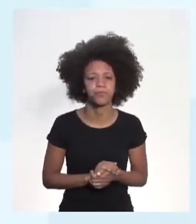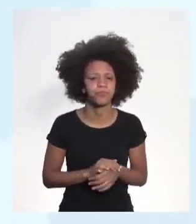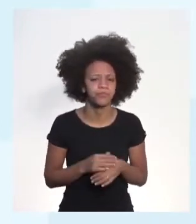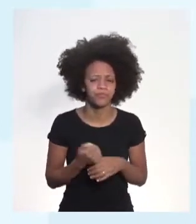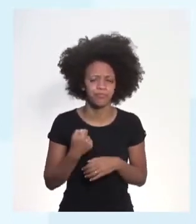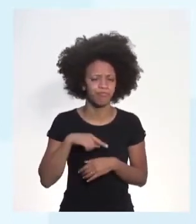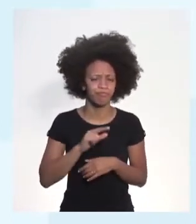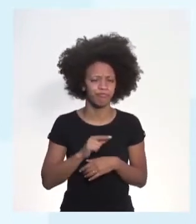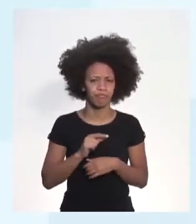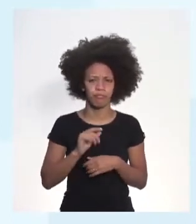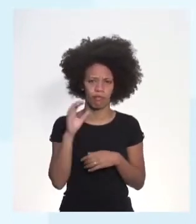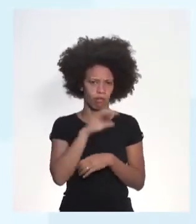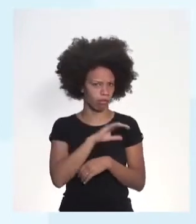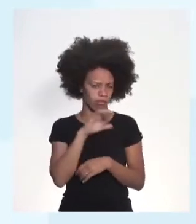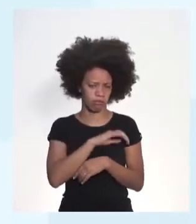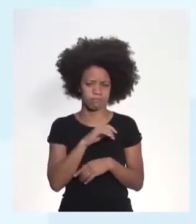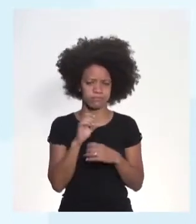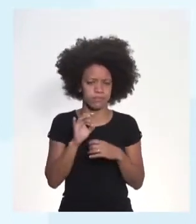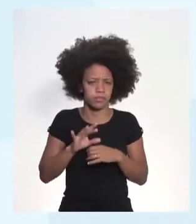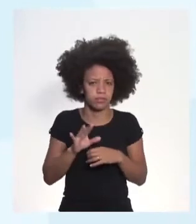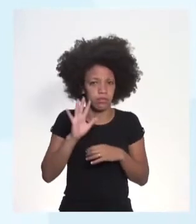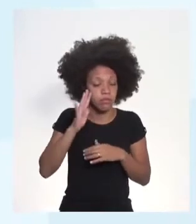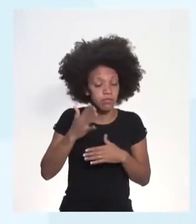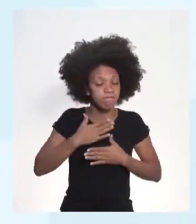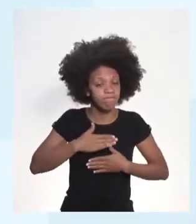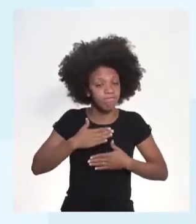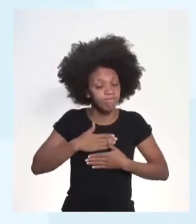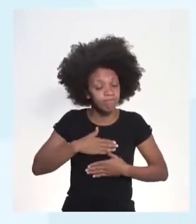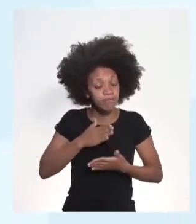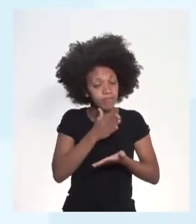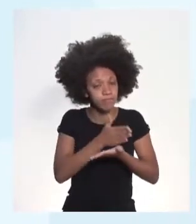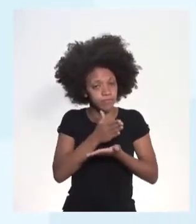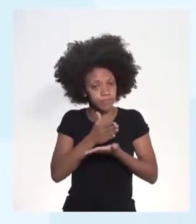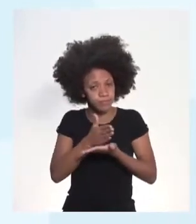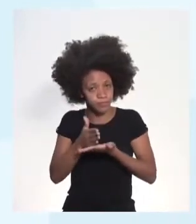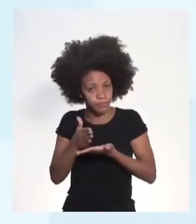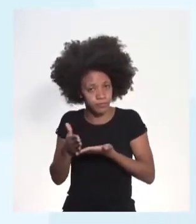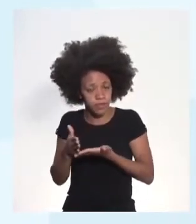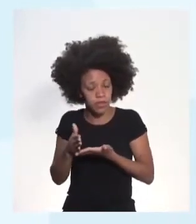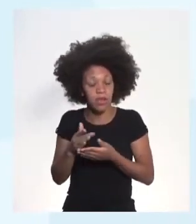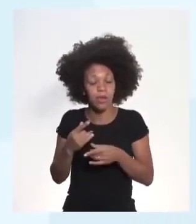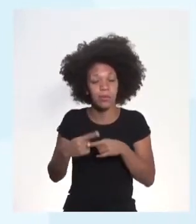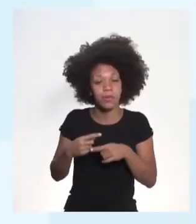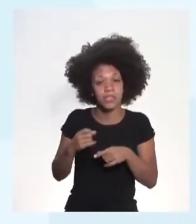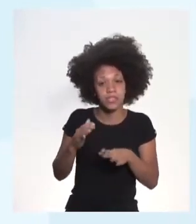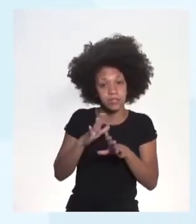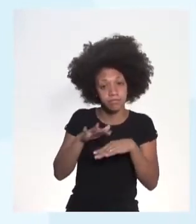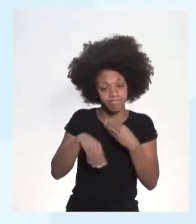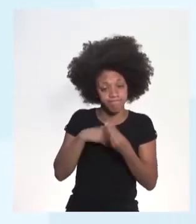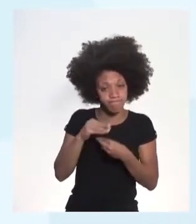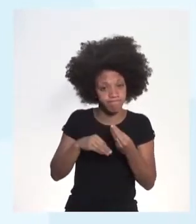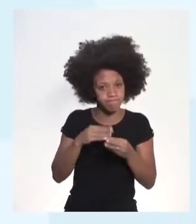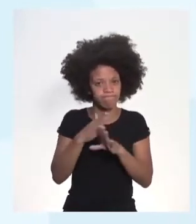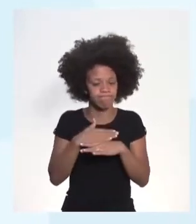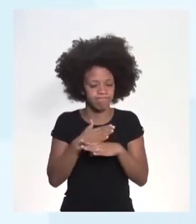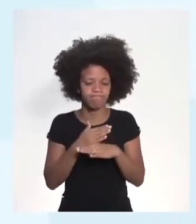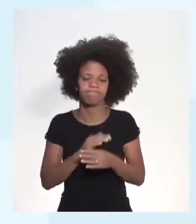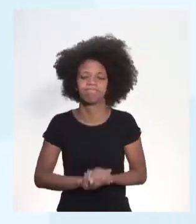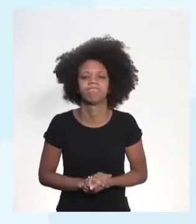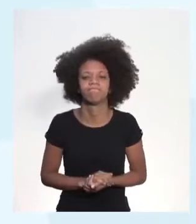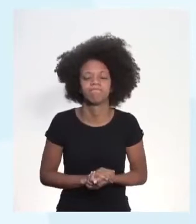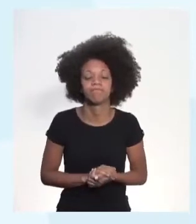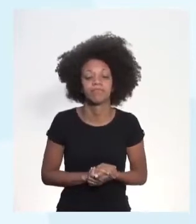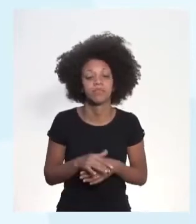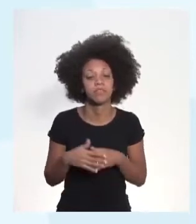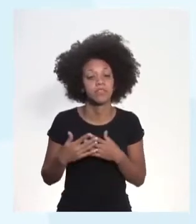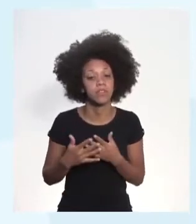resolvendo um monte de coisa ao mesmo tempo por enquanto resolva simples na ordem para você não se perder tá então eu vou copiar viu Osmar olha aquilo